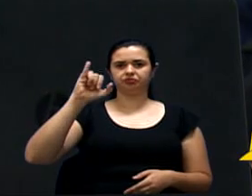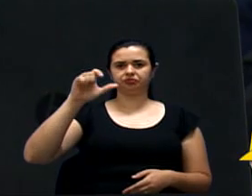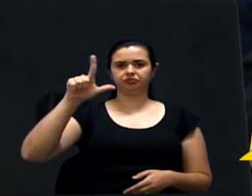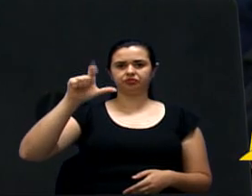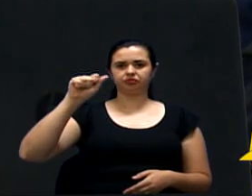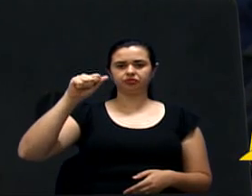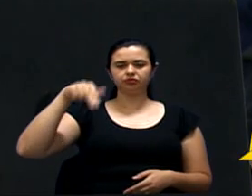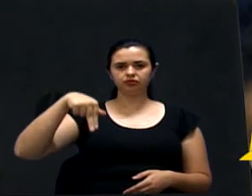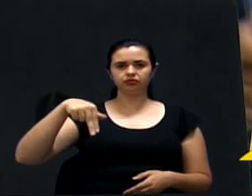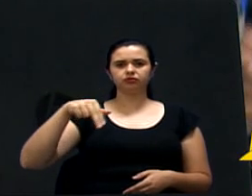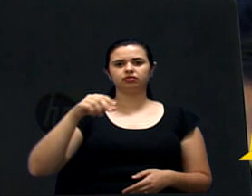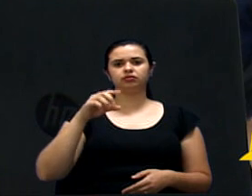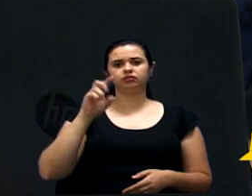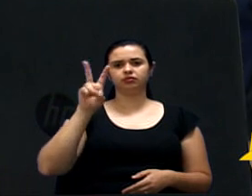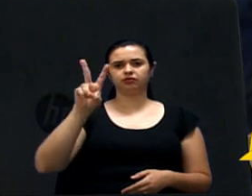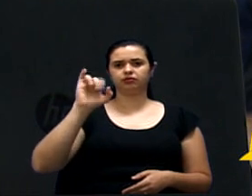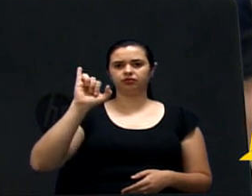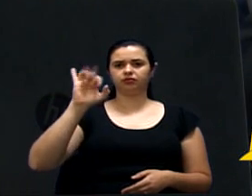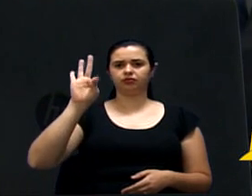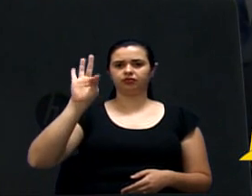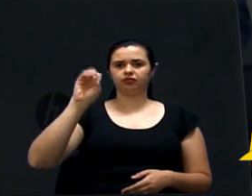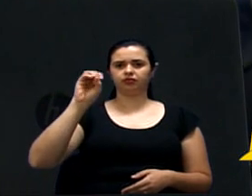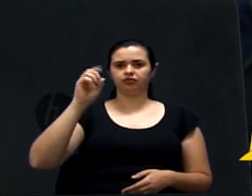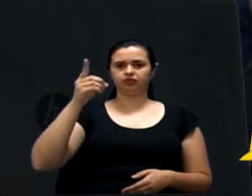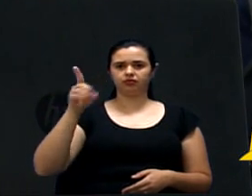Ítalo. Então,